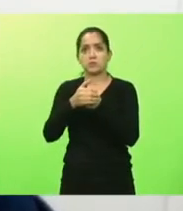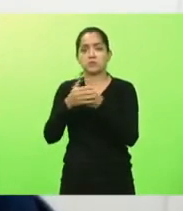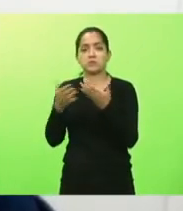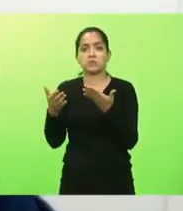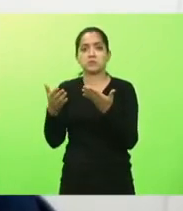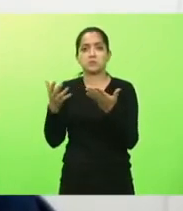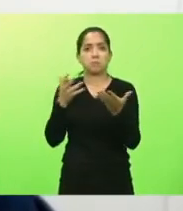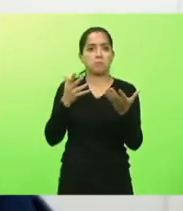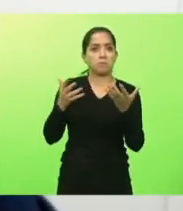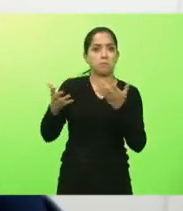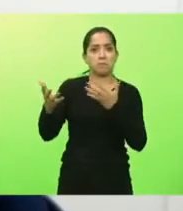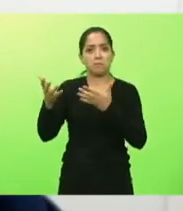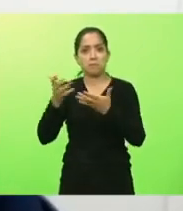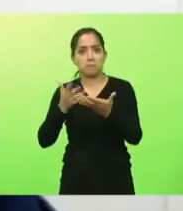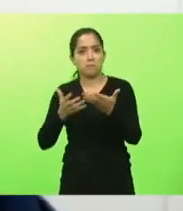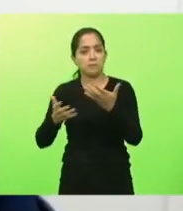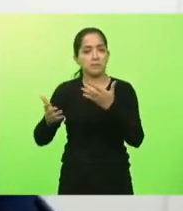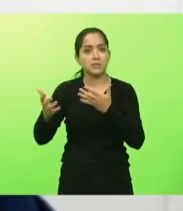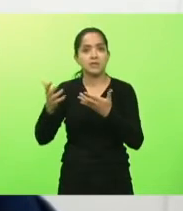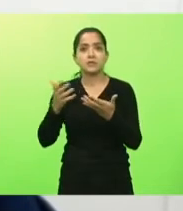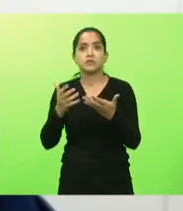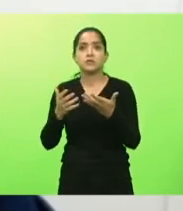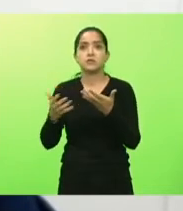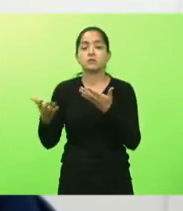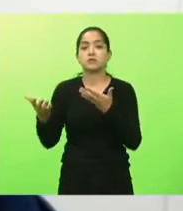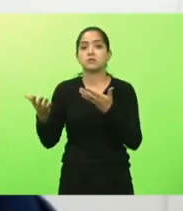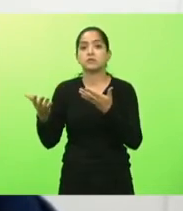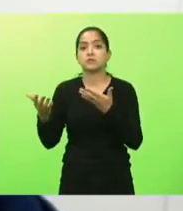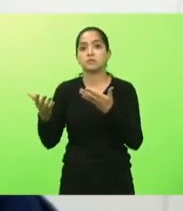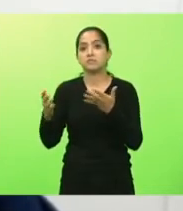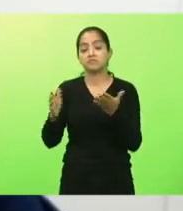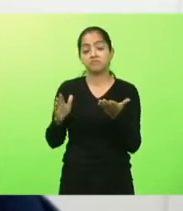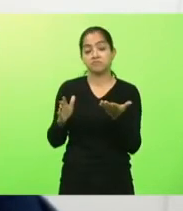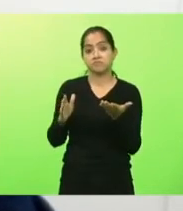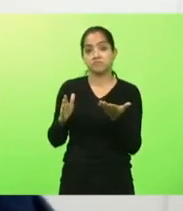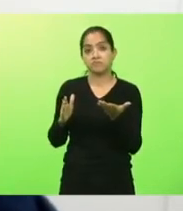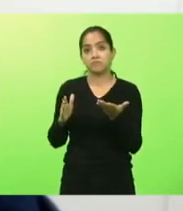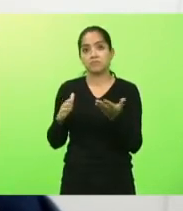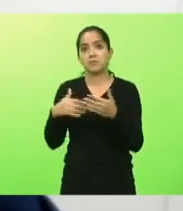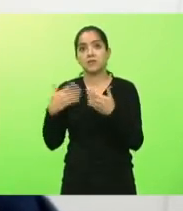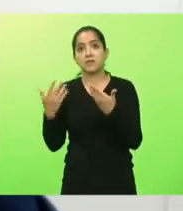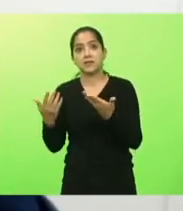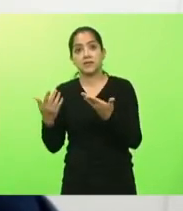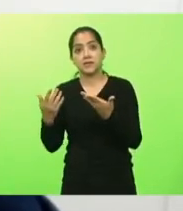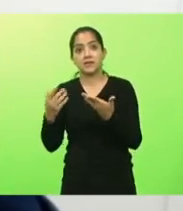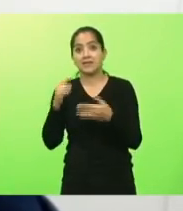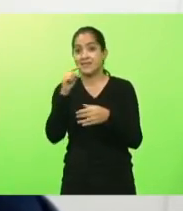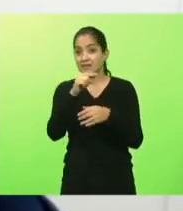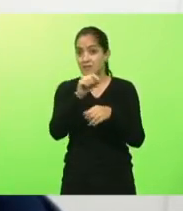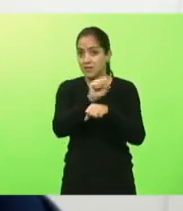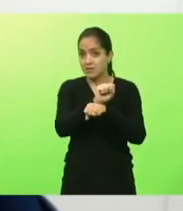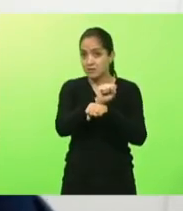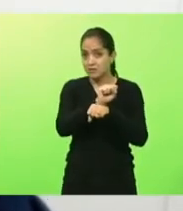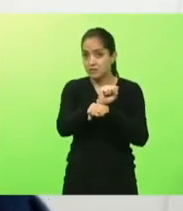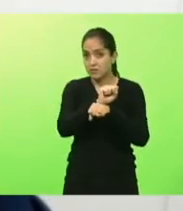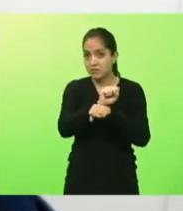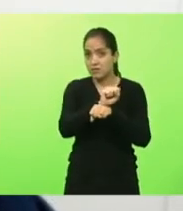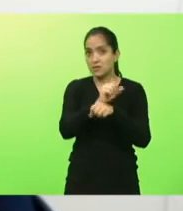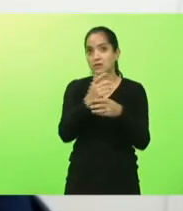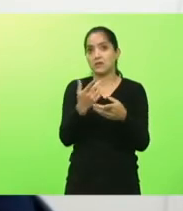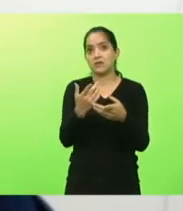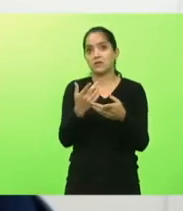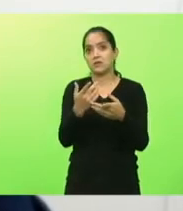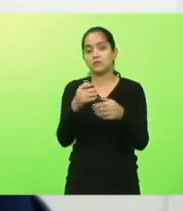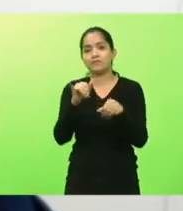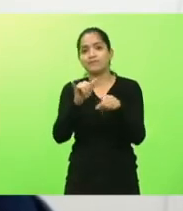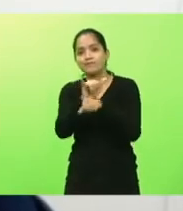fazer, quem pode se aproveitando, e quem estava lá esperando os produtos sendo enganado